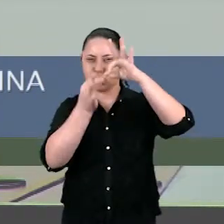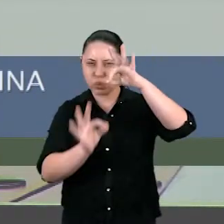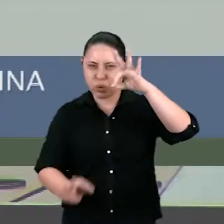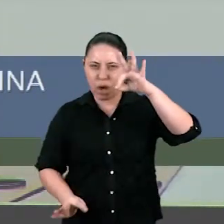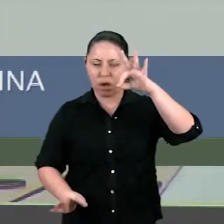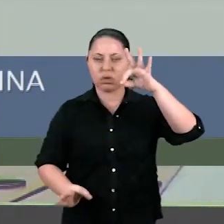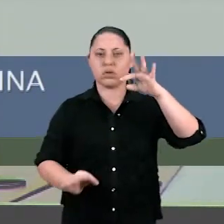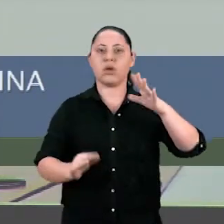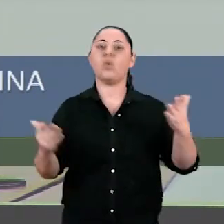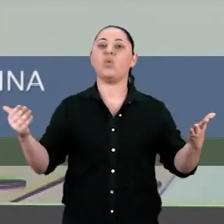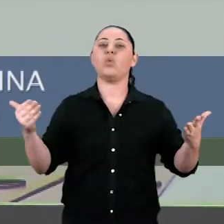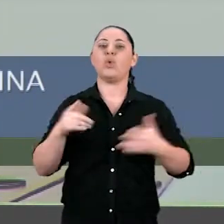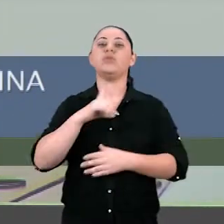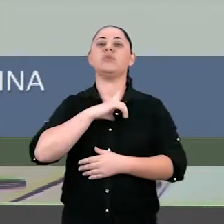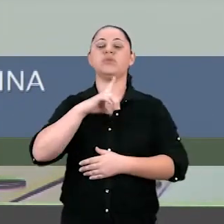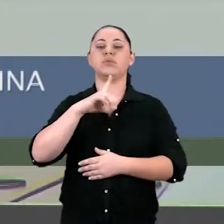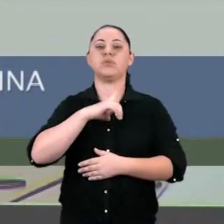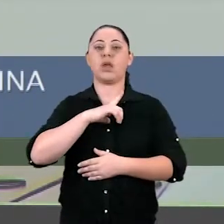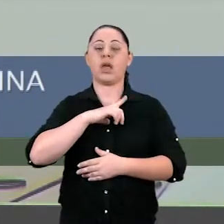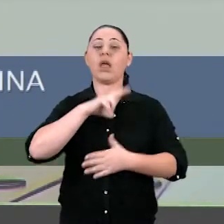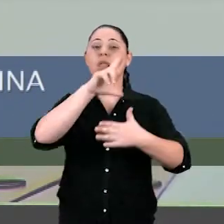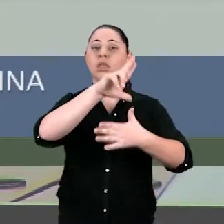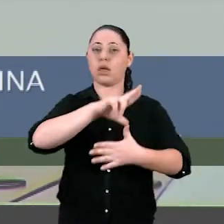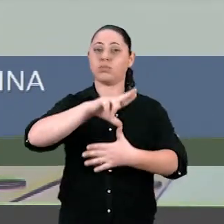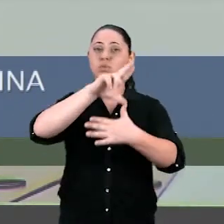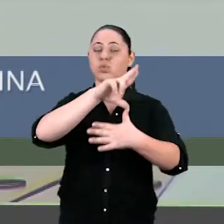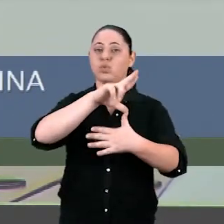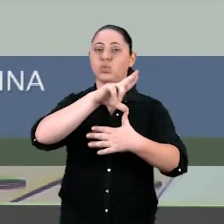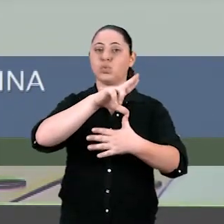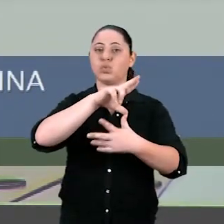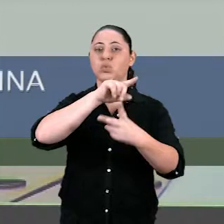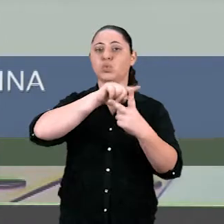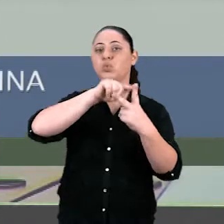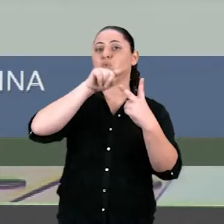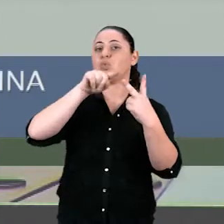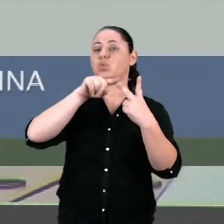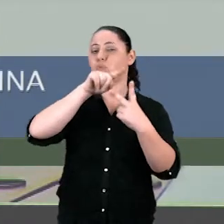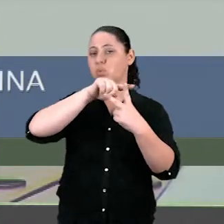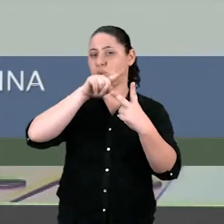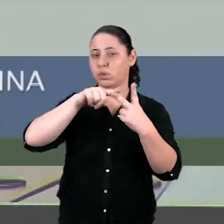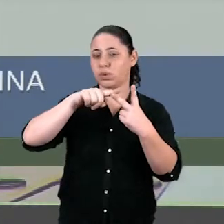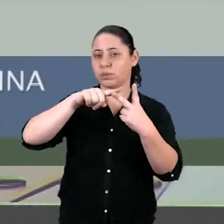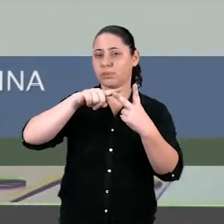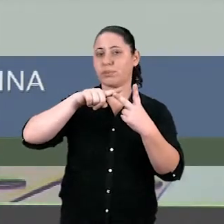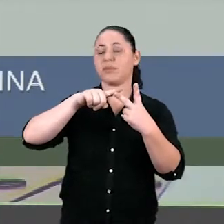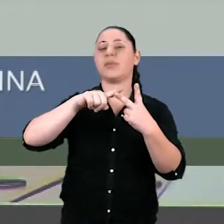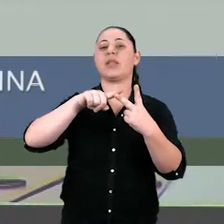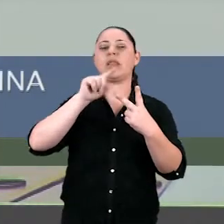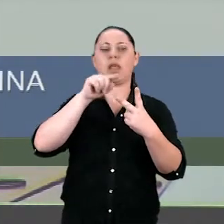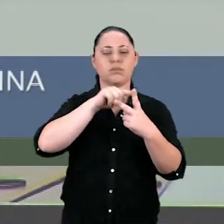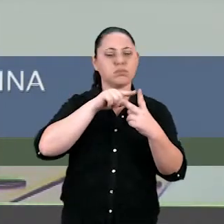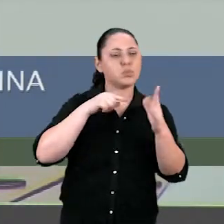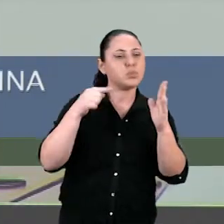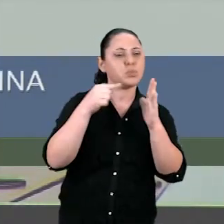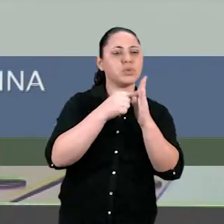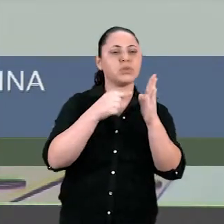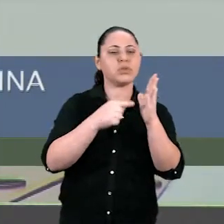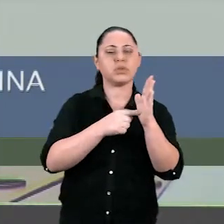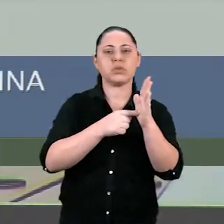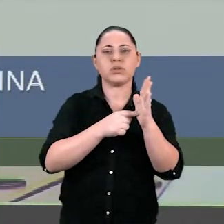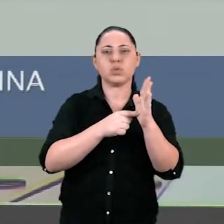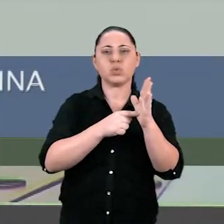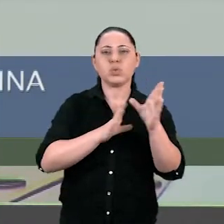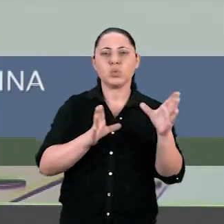atualmente, na América Latina, 2 perspectivas de parlamentarizar o presidencialismo para facilitar a governabilidade. De um